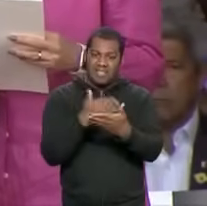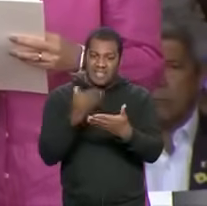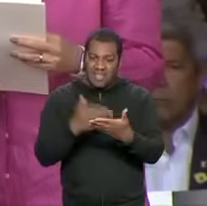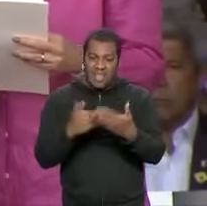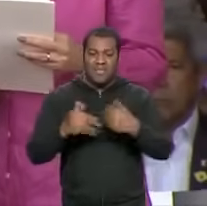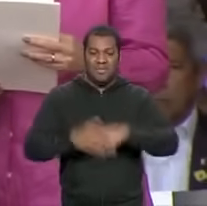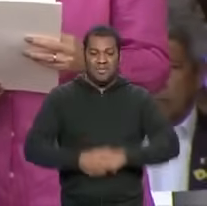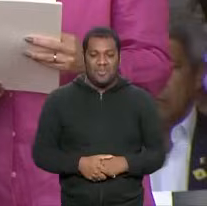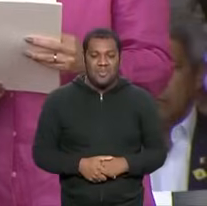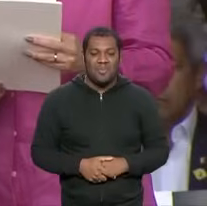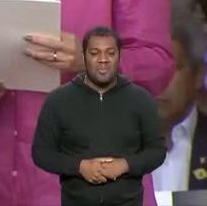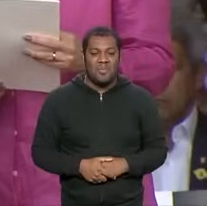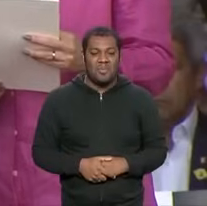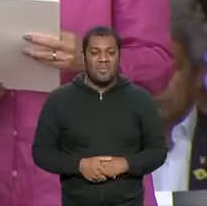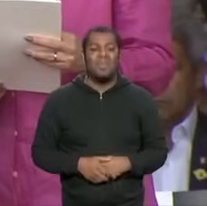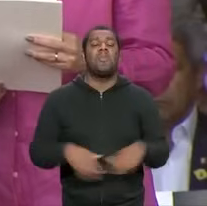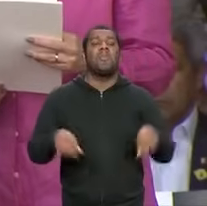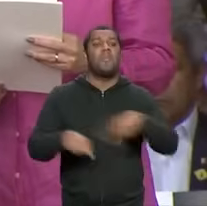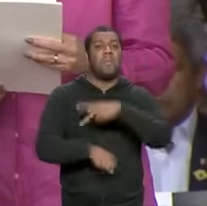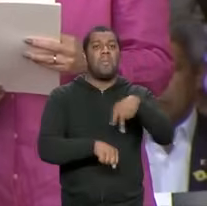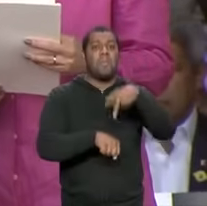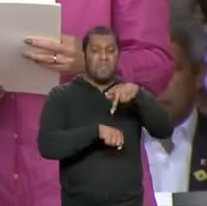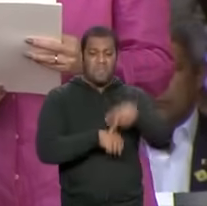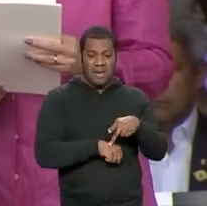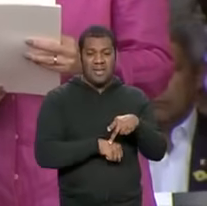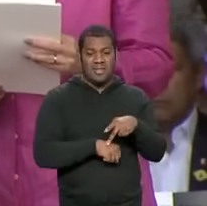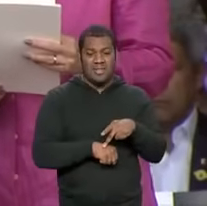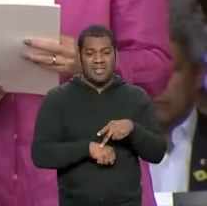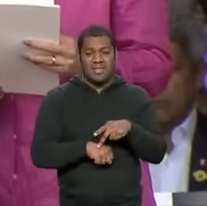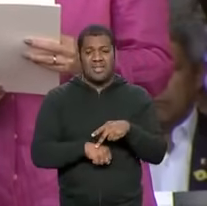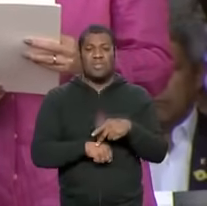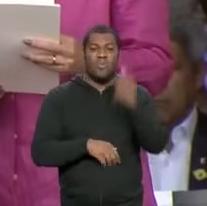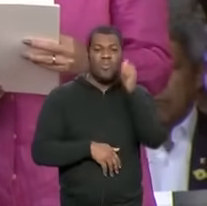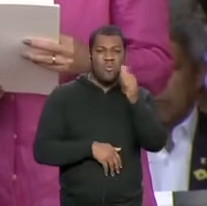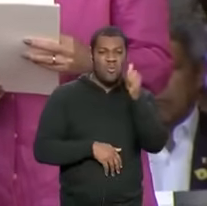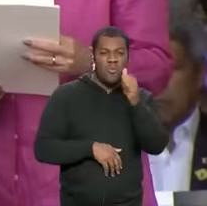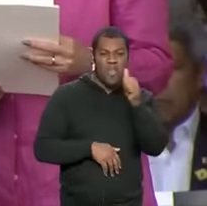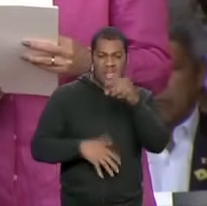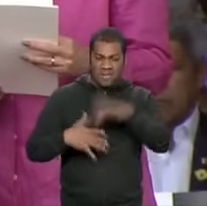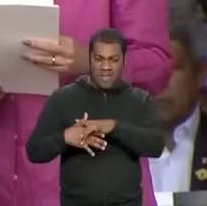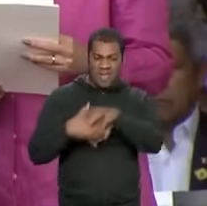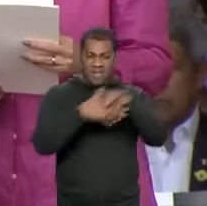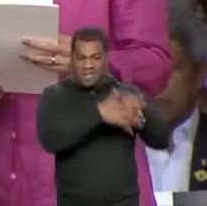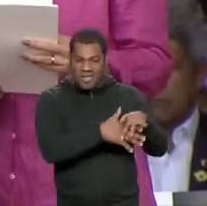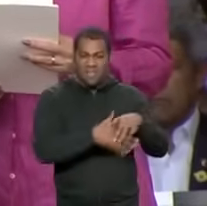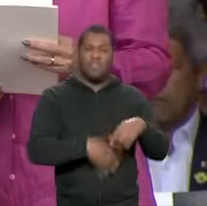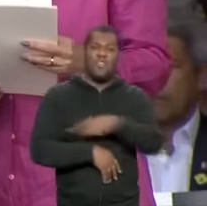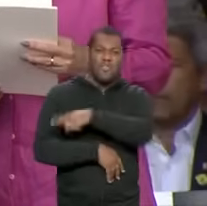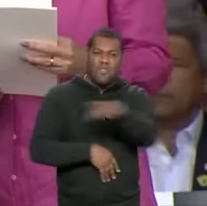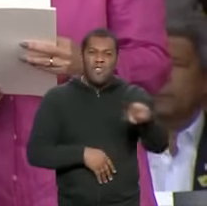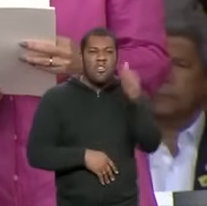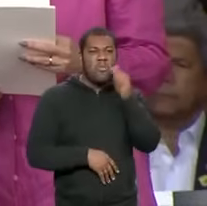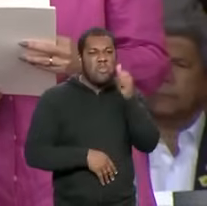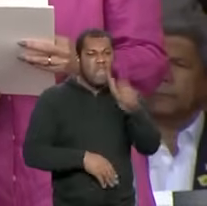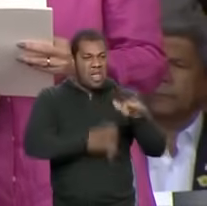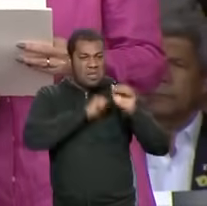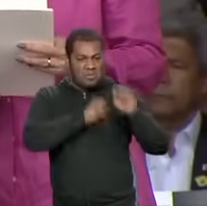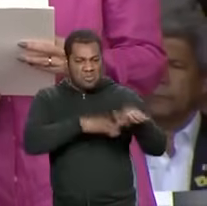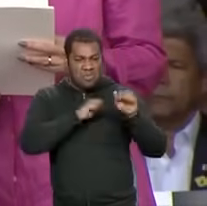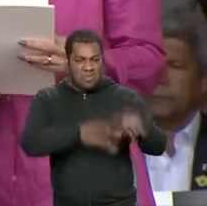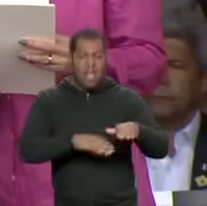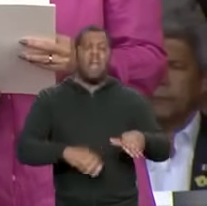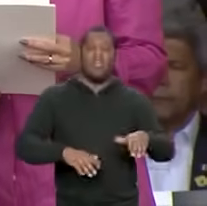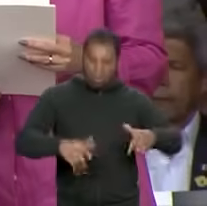sociedade um país feito pelas mãos das mulheres como vocês Margaridas que se